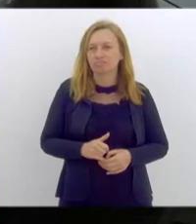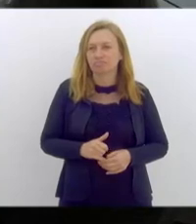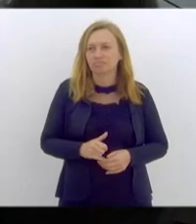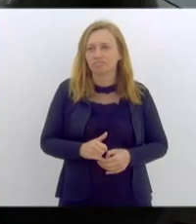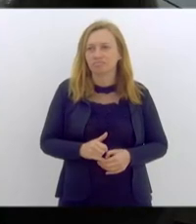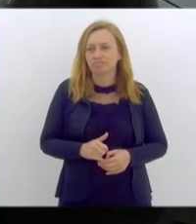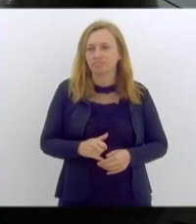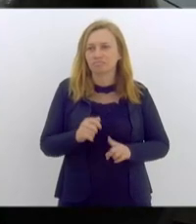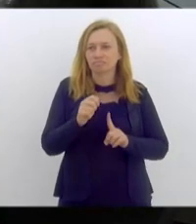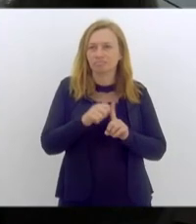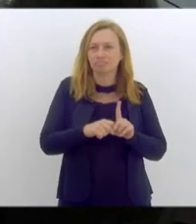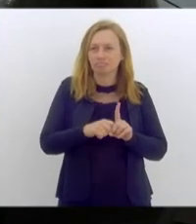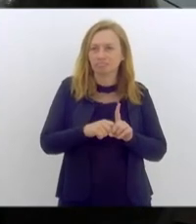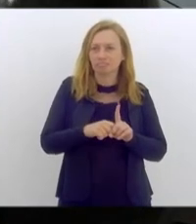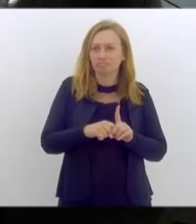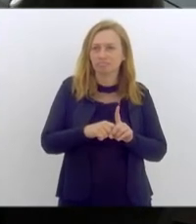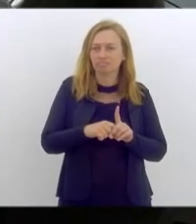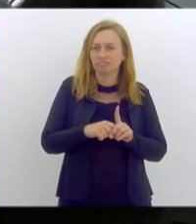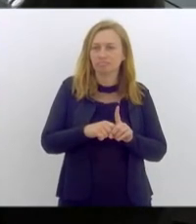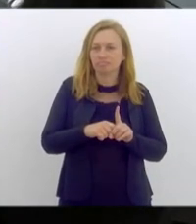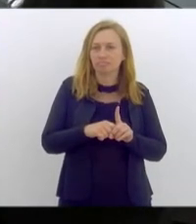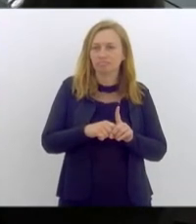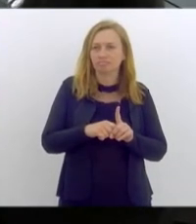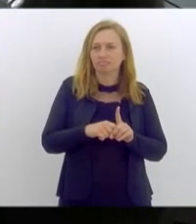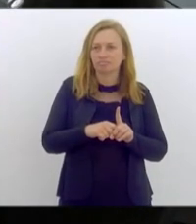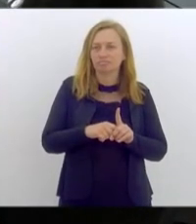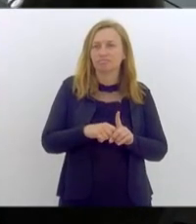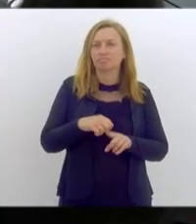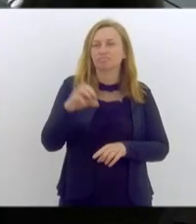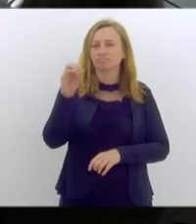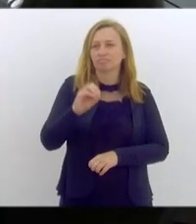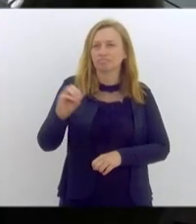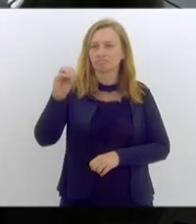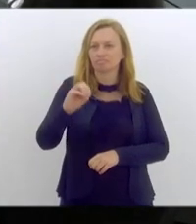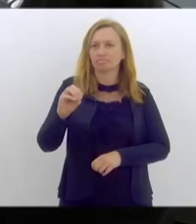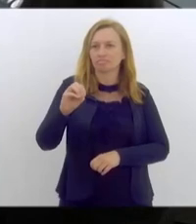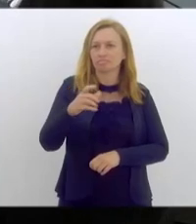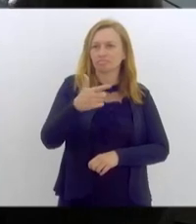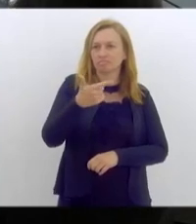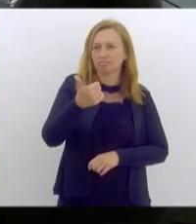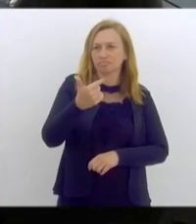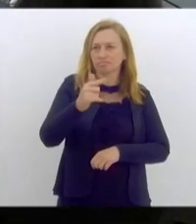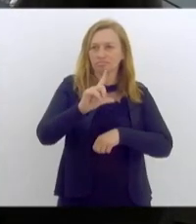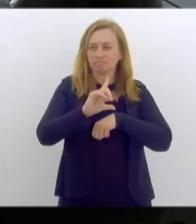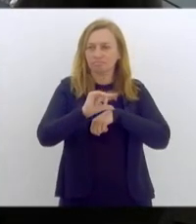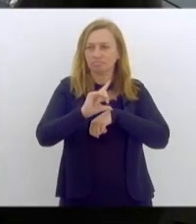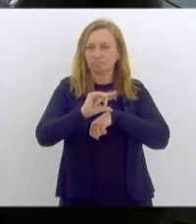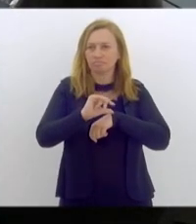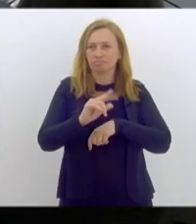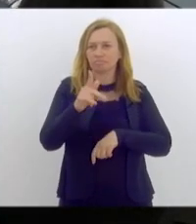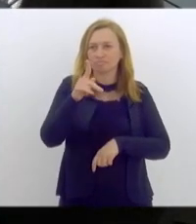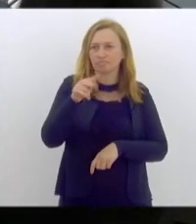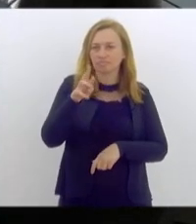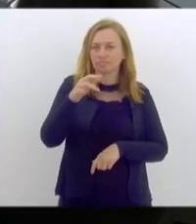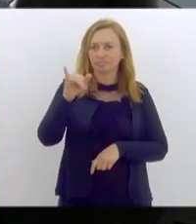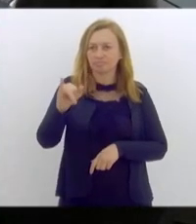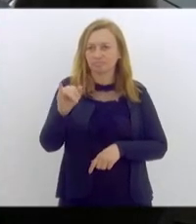do 10 12 horas Pri + Emerson